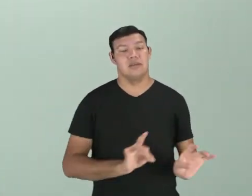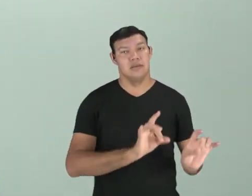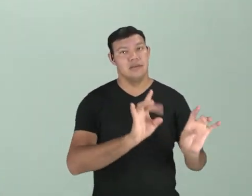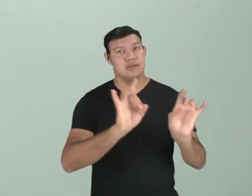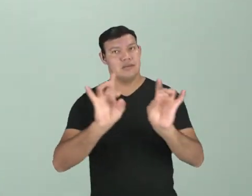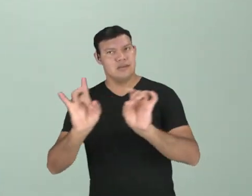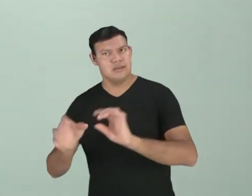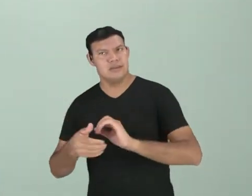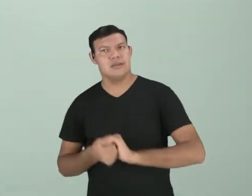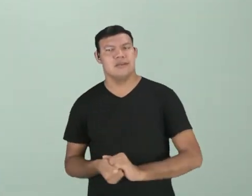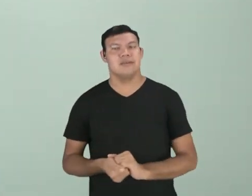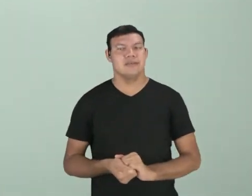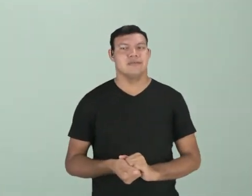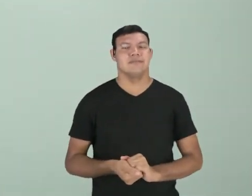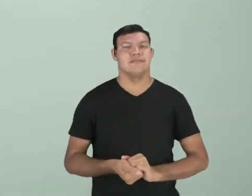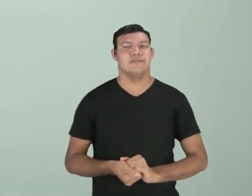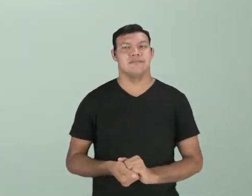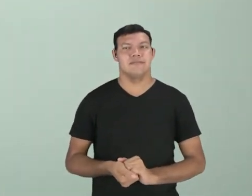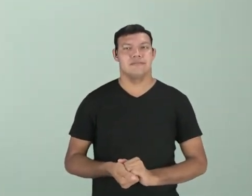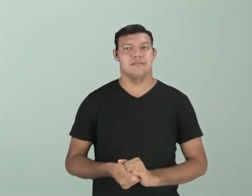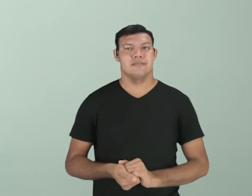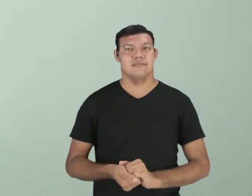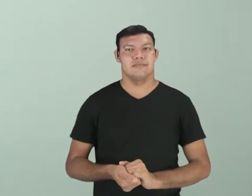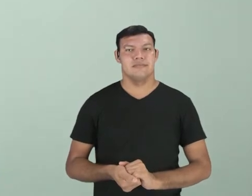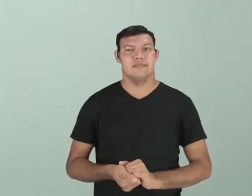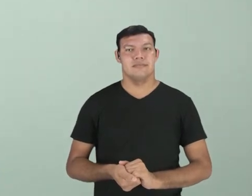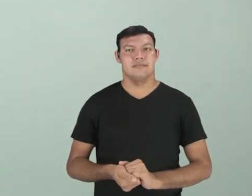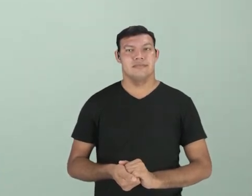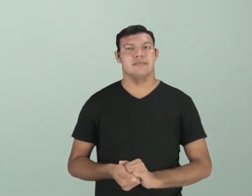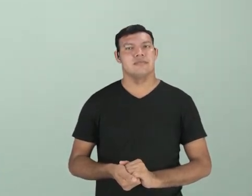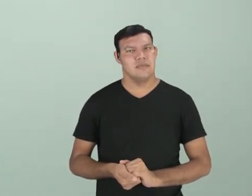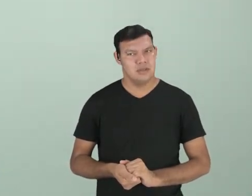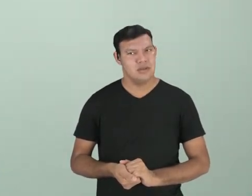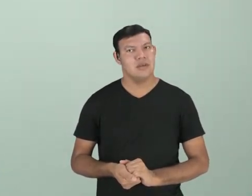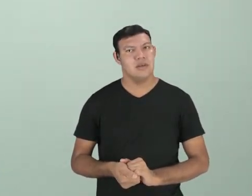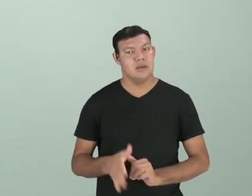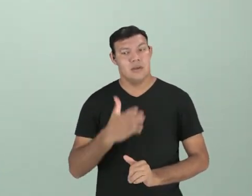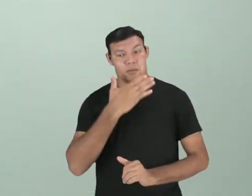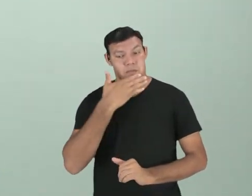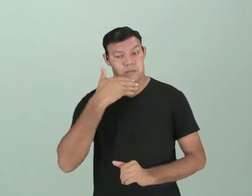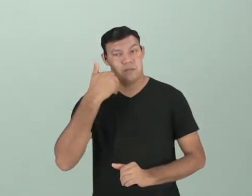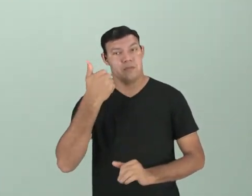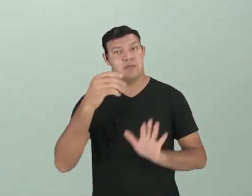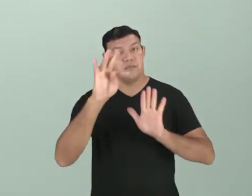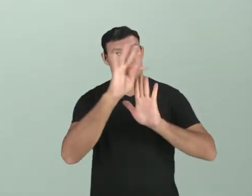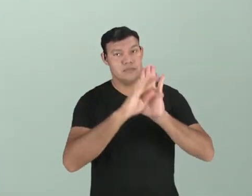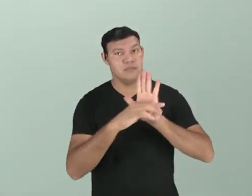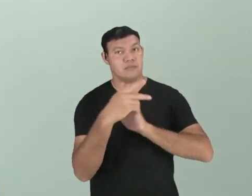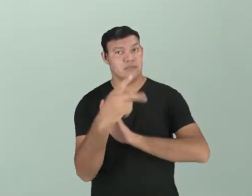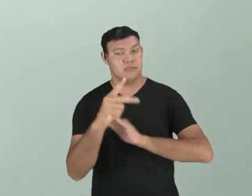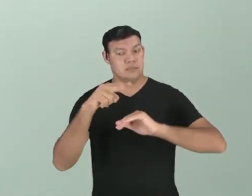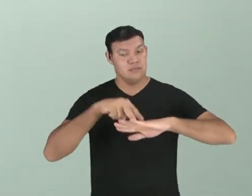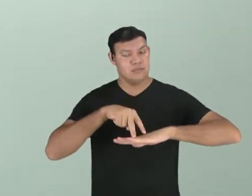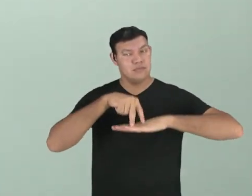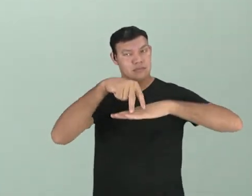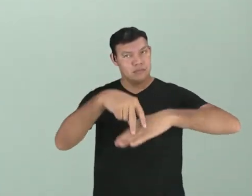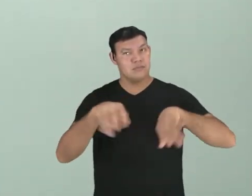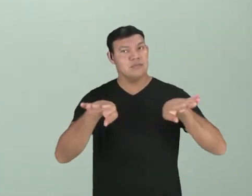tal, é assim, assim, assim. E isso traz uma força para o seu texto, para o seu